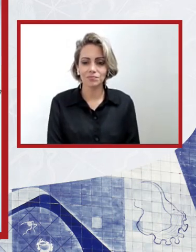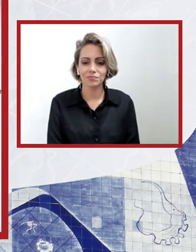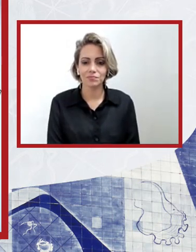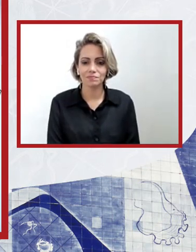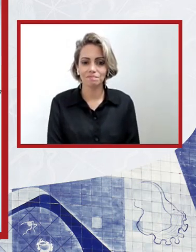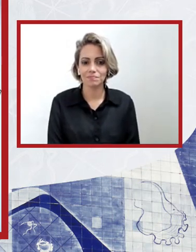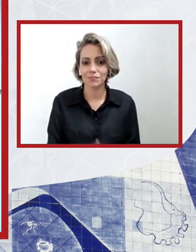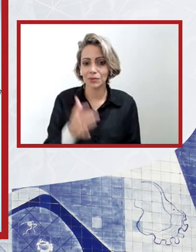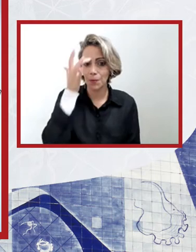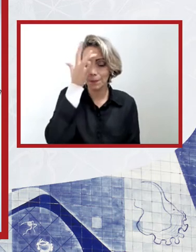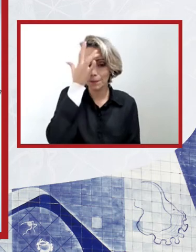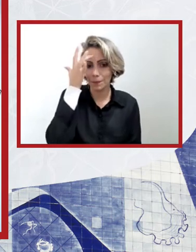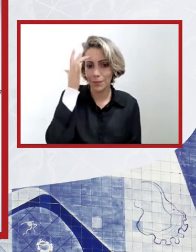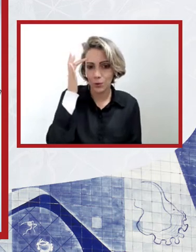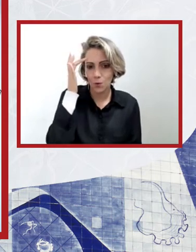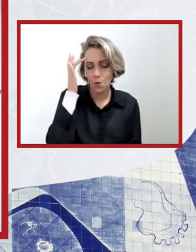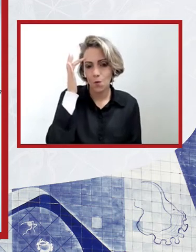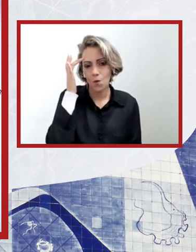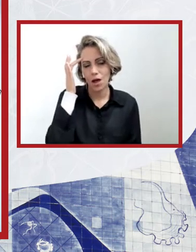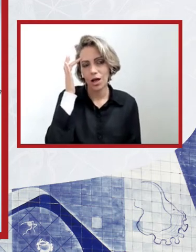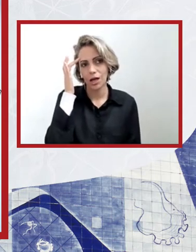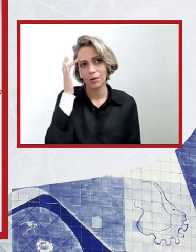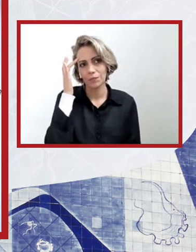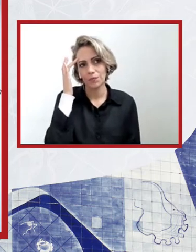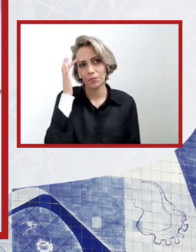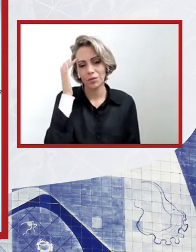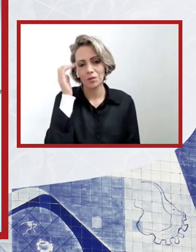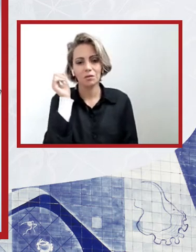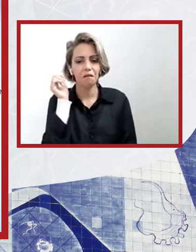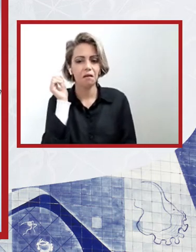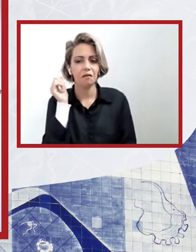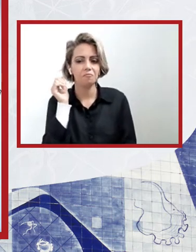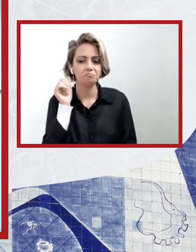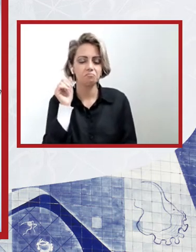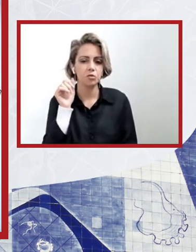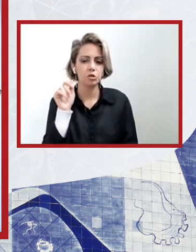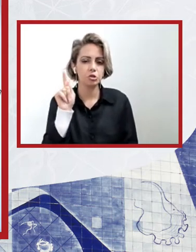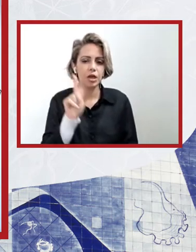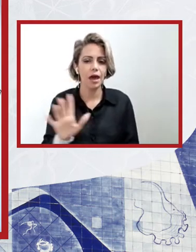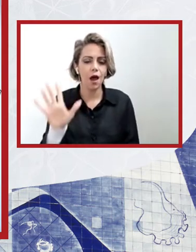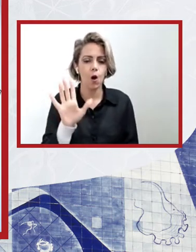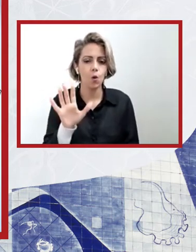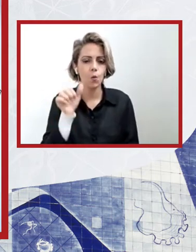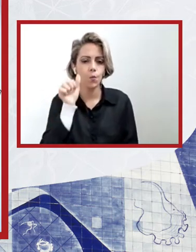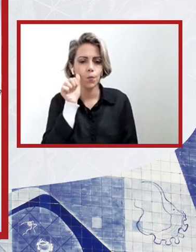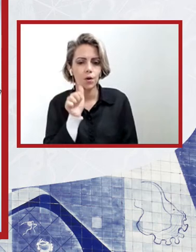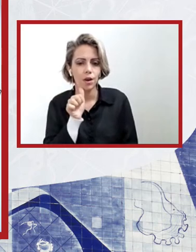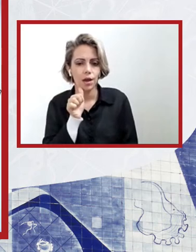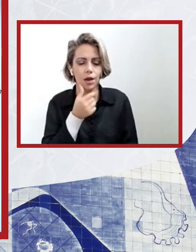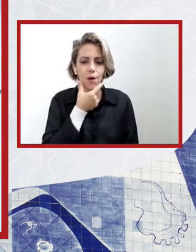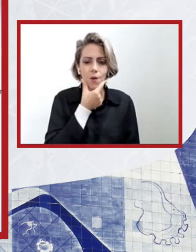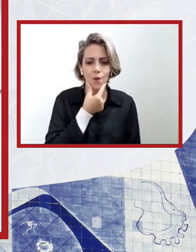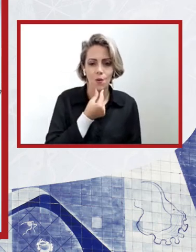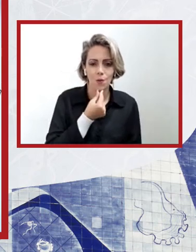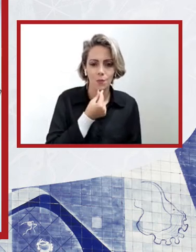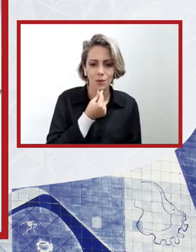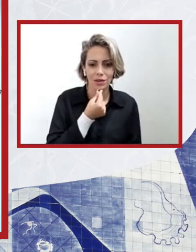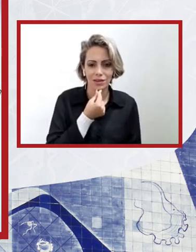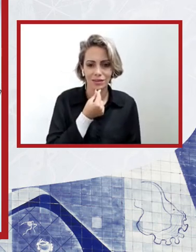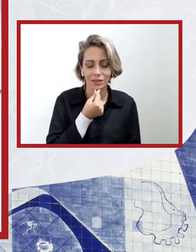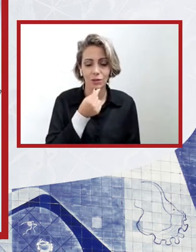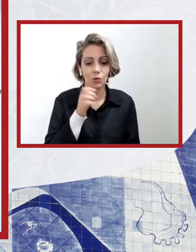Pessoas do sexo masculino e sexo feminino do estado do Rio de